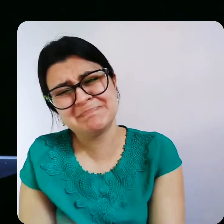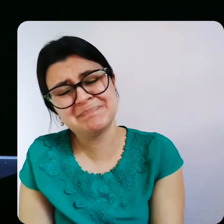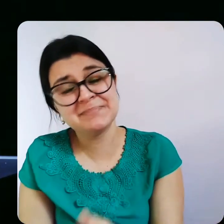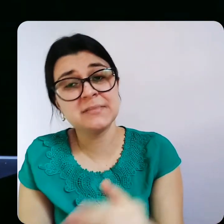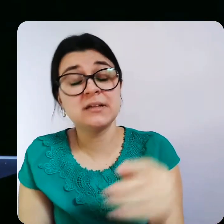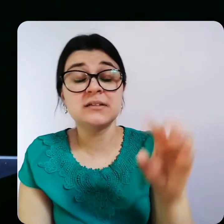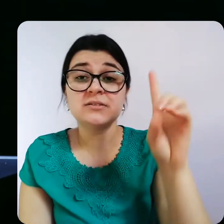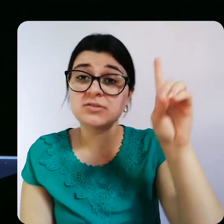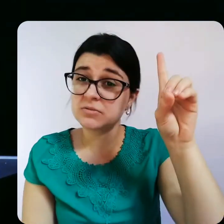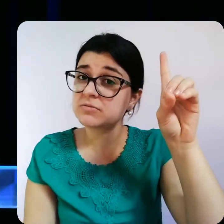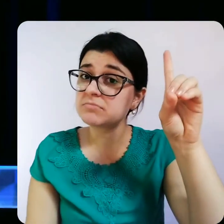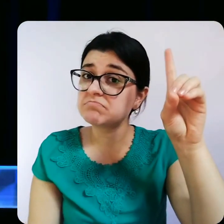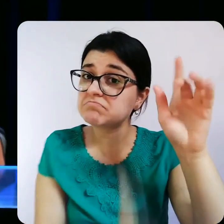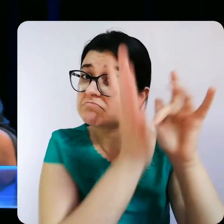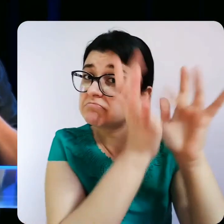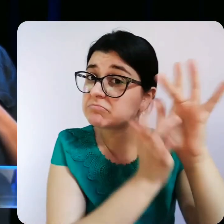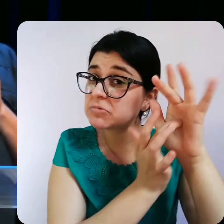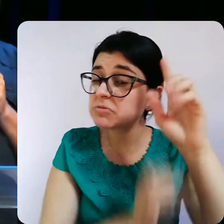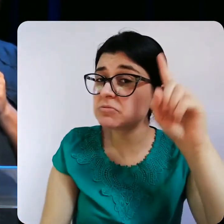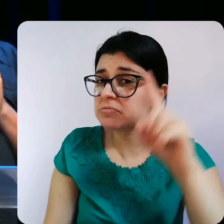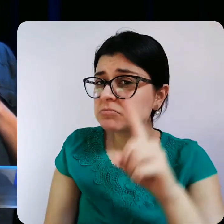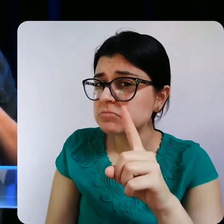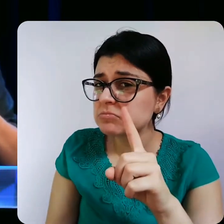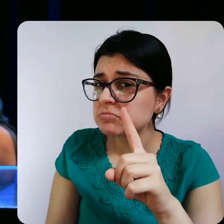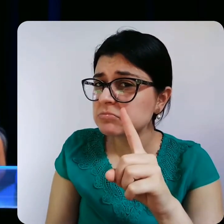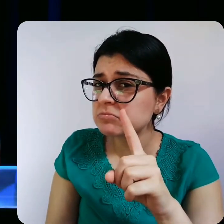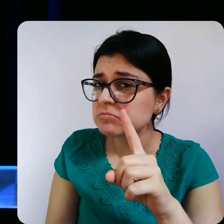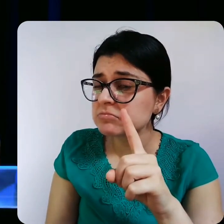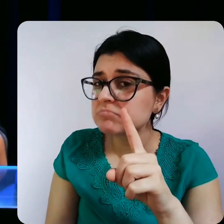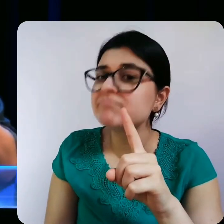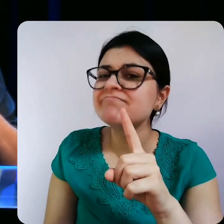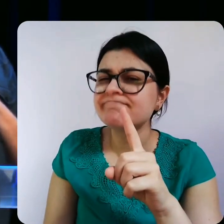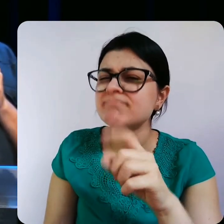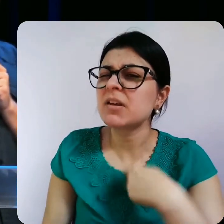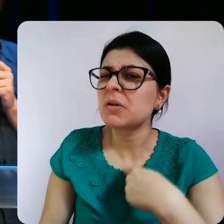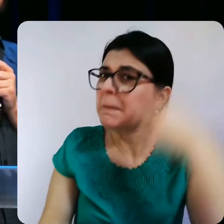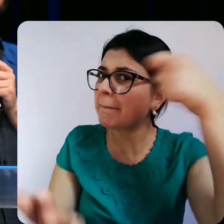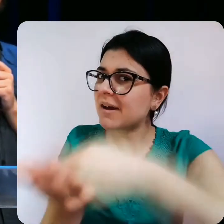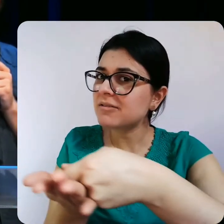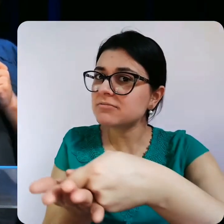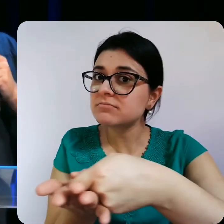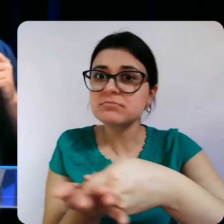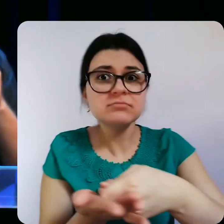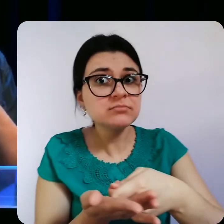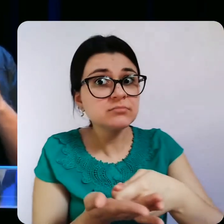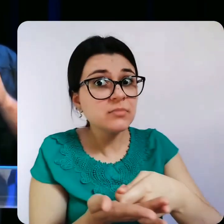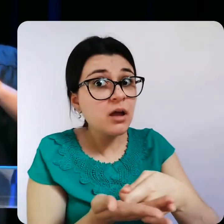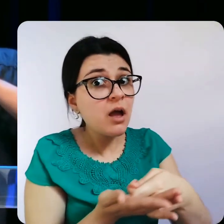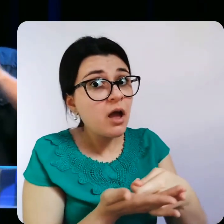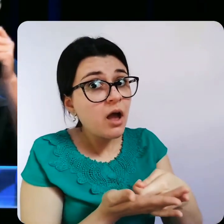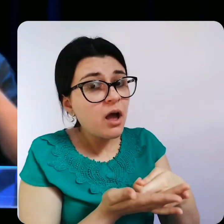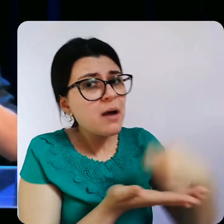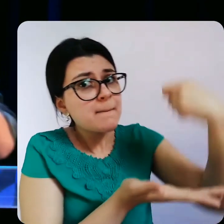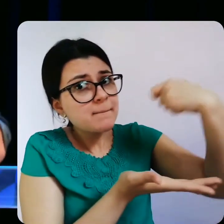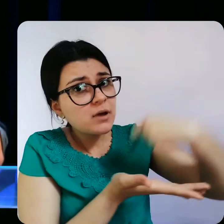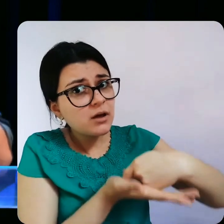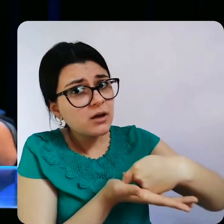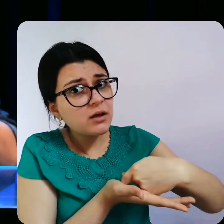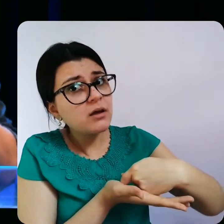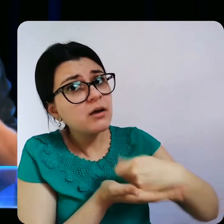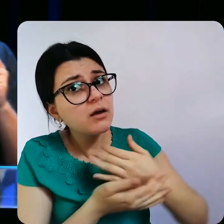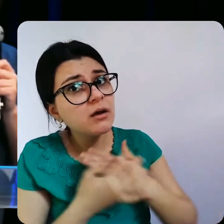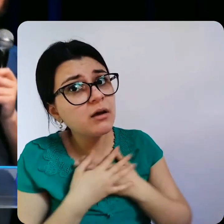lei. Existem duas maneiras de estar afastado de Deus. Você pode estar afastado de Deus sendo irreligioso, né? Vivendo a